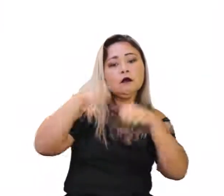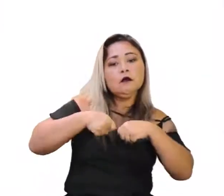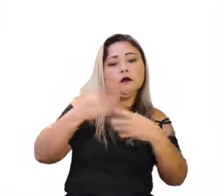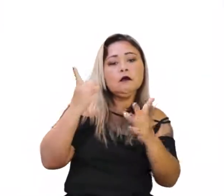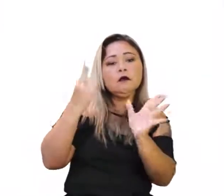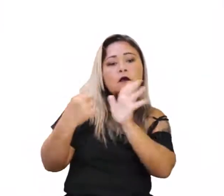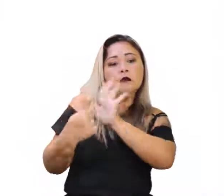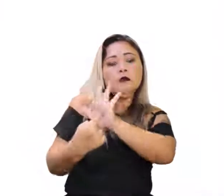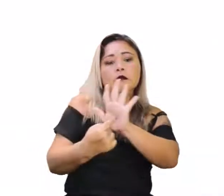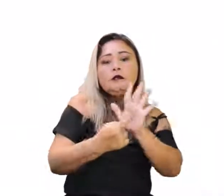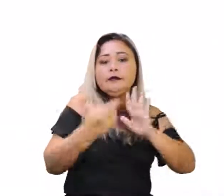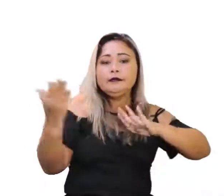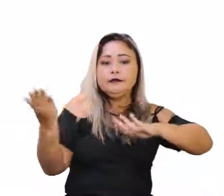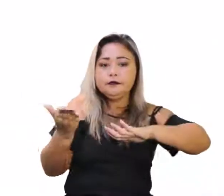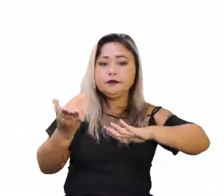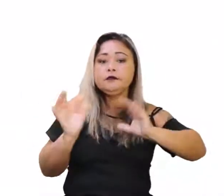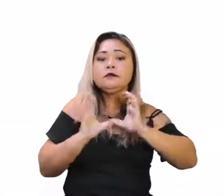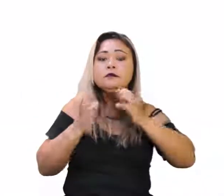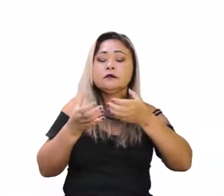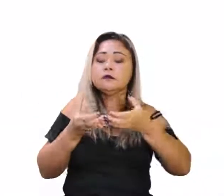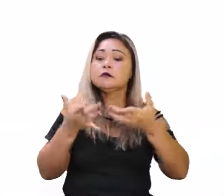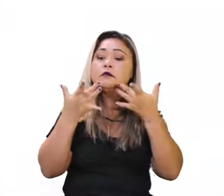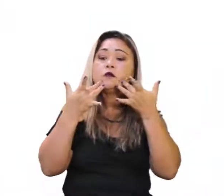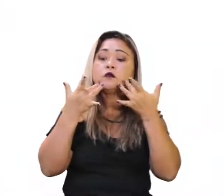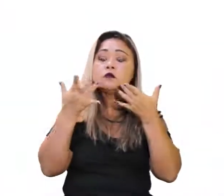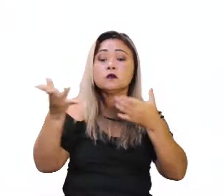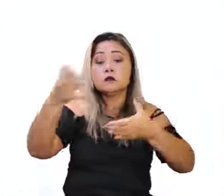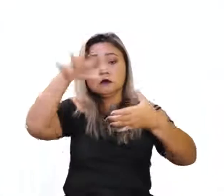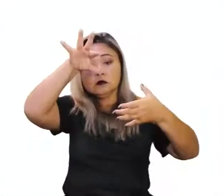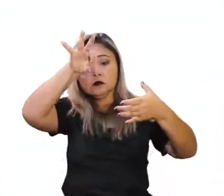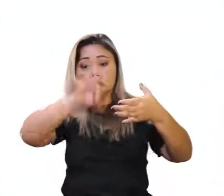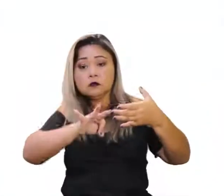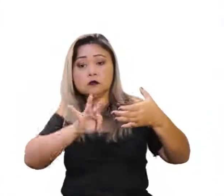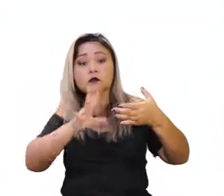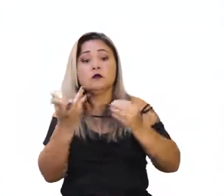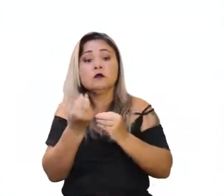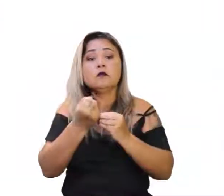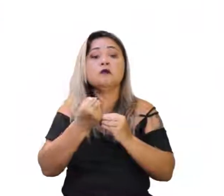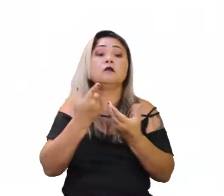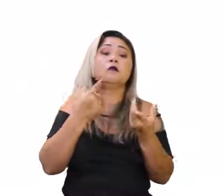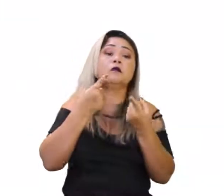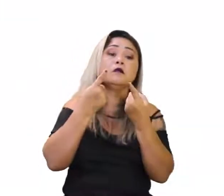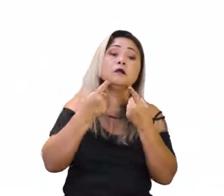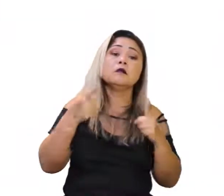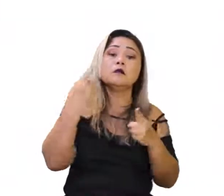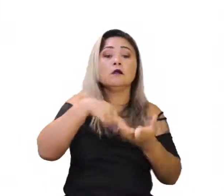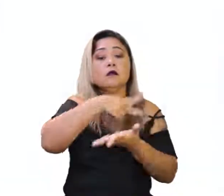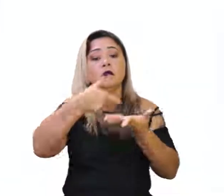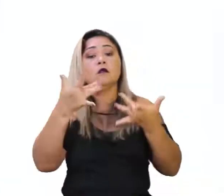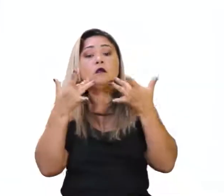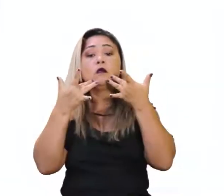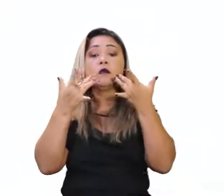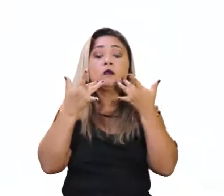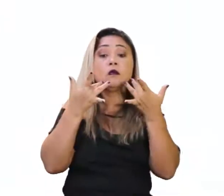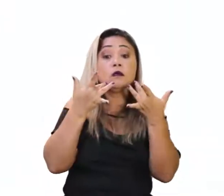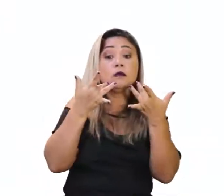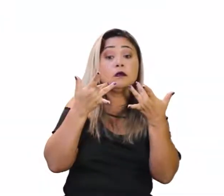possível encontrar na apresentação contemporânea do grupo artes como música, dança,